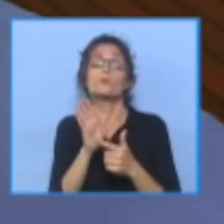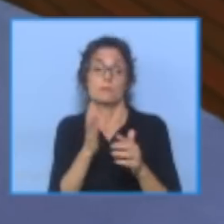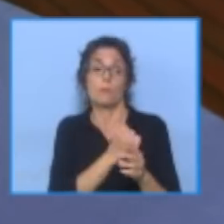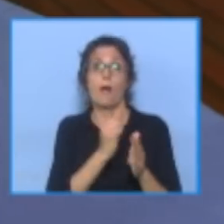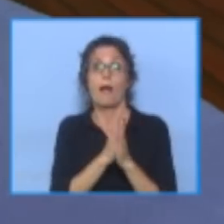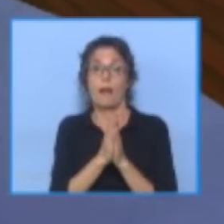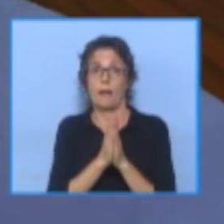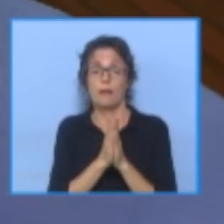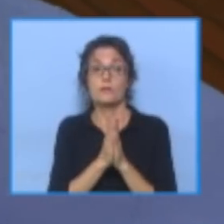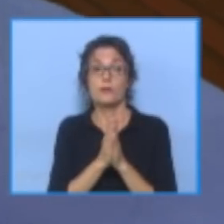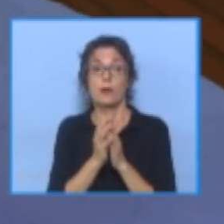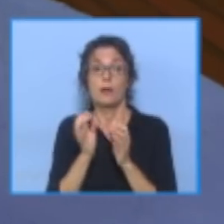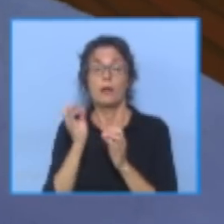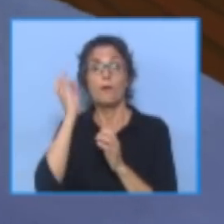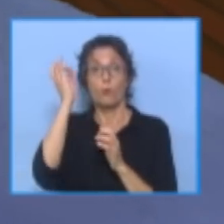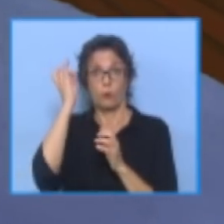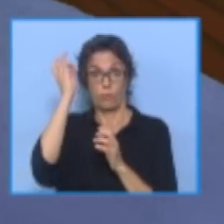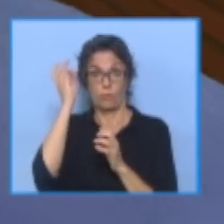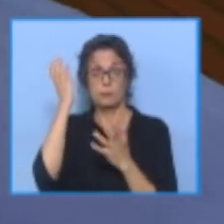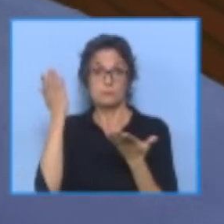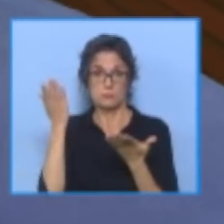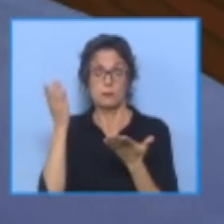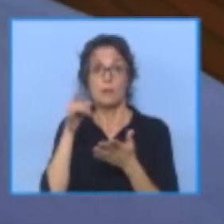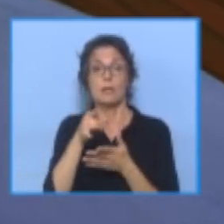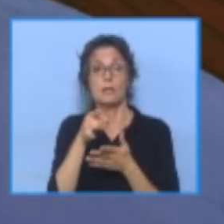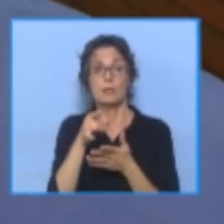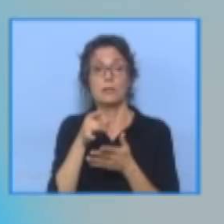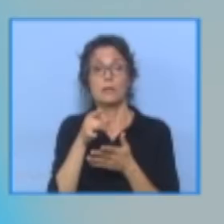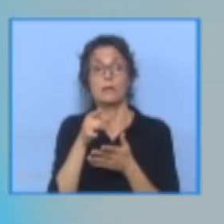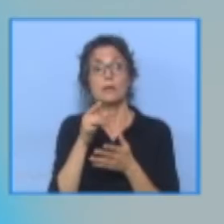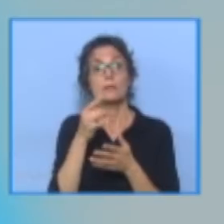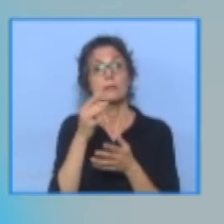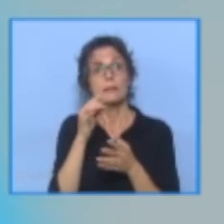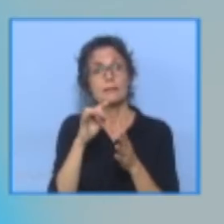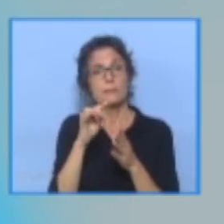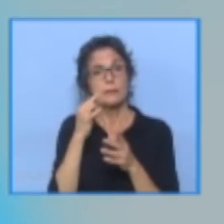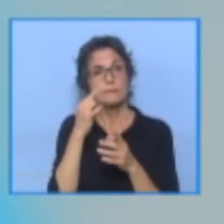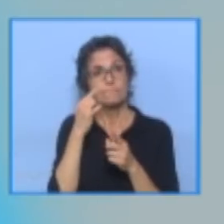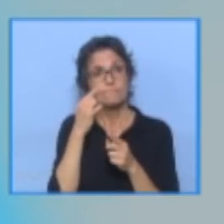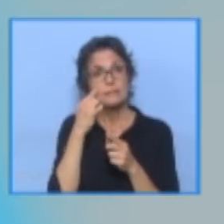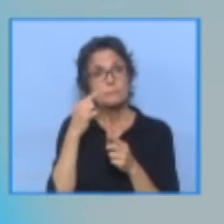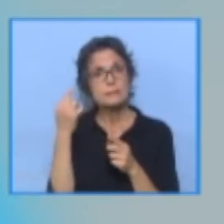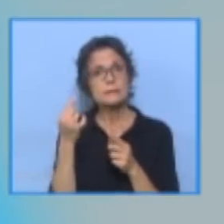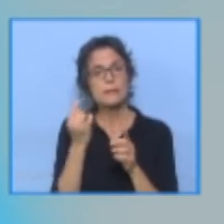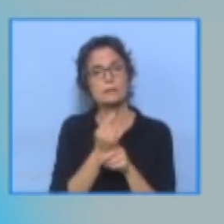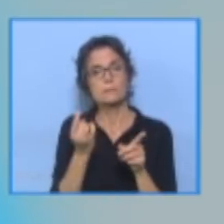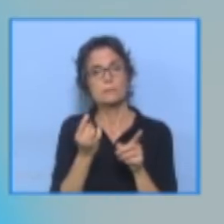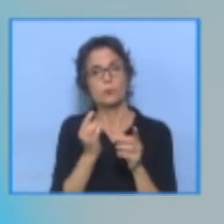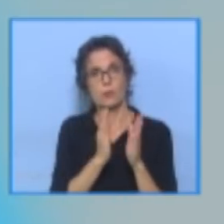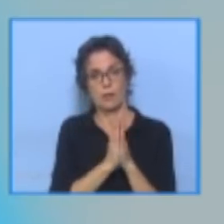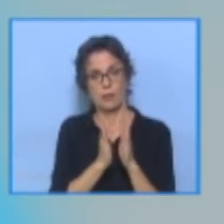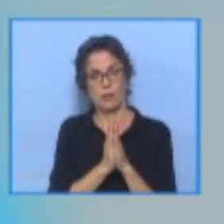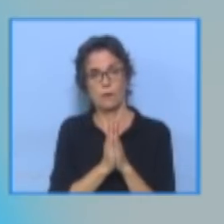oriental. E há também uma particularidade na igreja romena, digamos assim, na